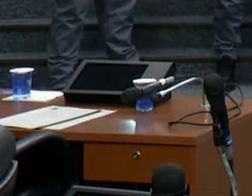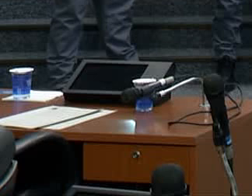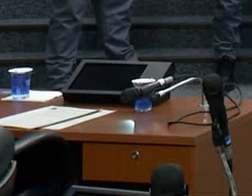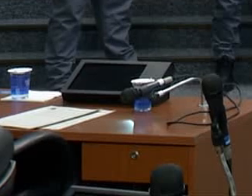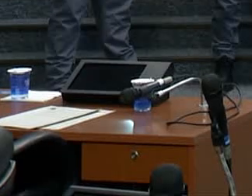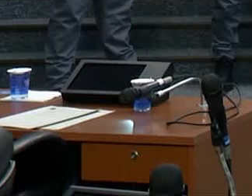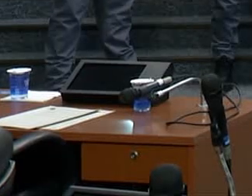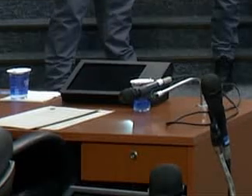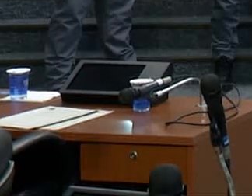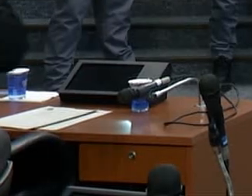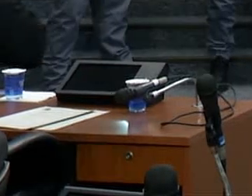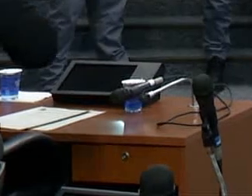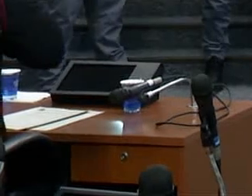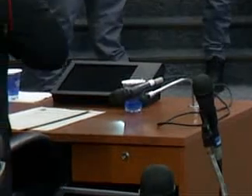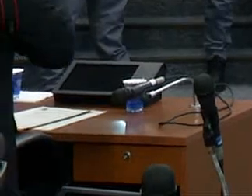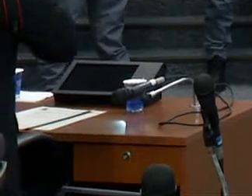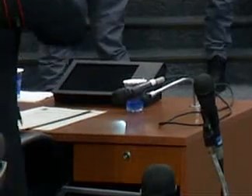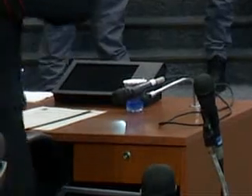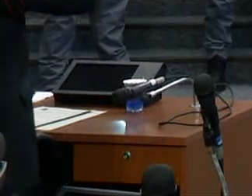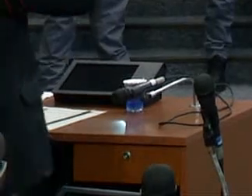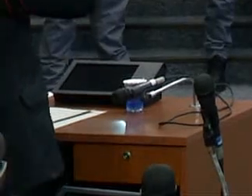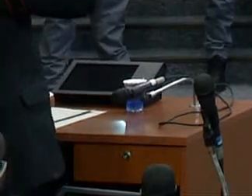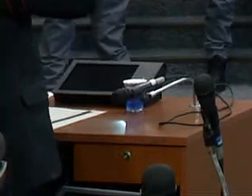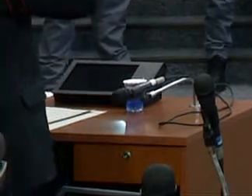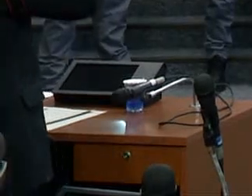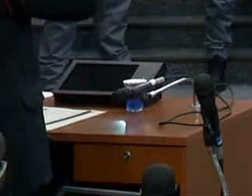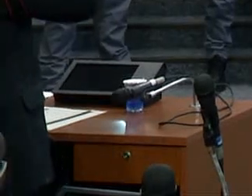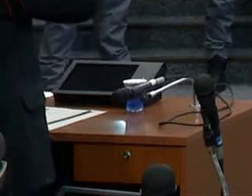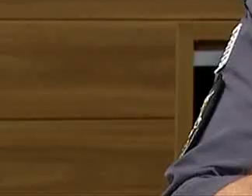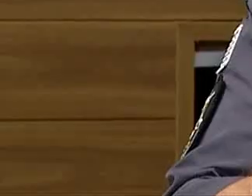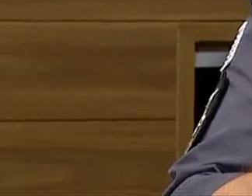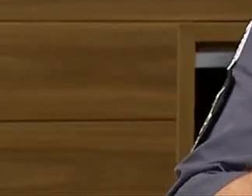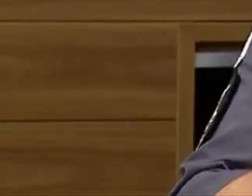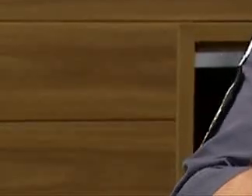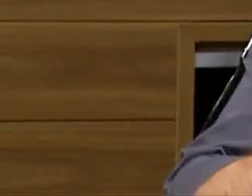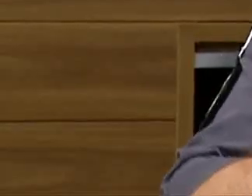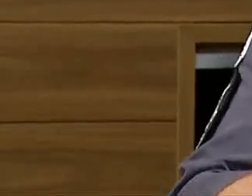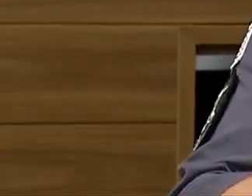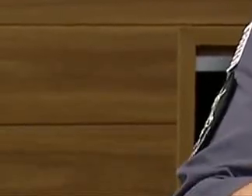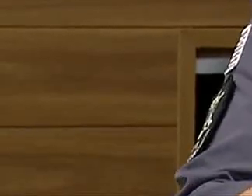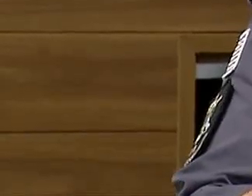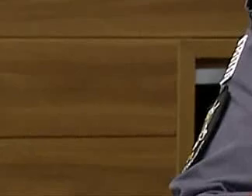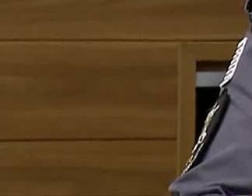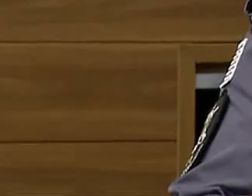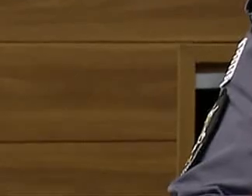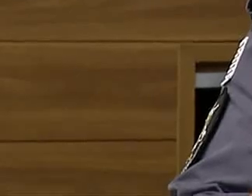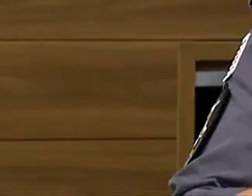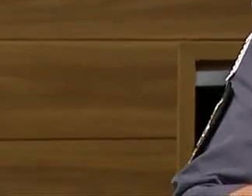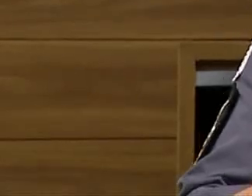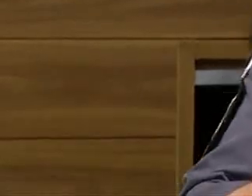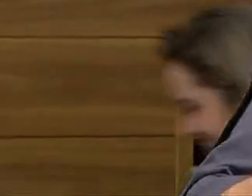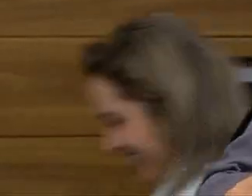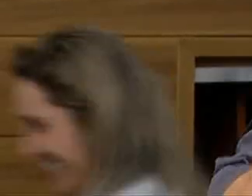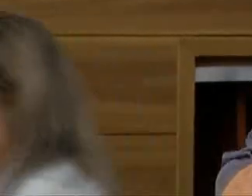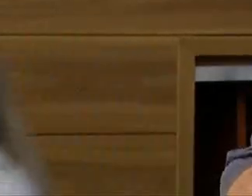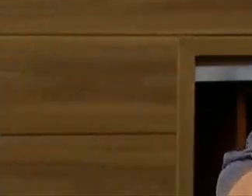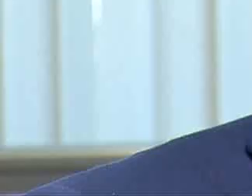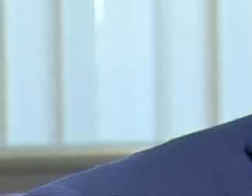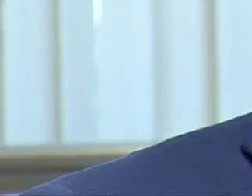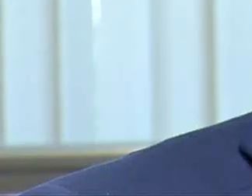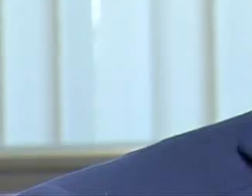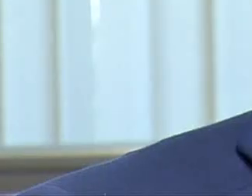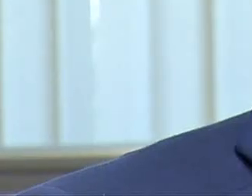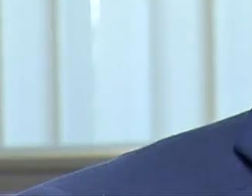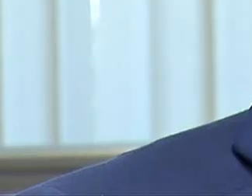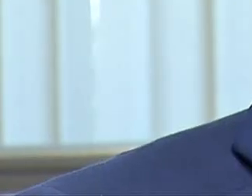obrigado. E vereador Fernando Dini, pela propositura dessa homenagem, né? Muito obrigado, em nome de quem cumprimento